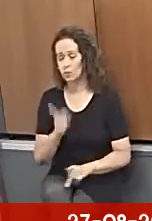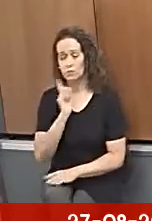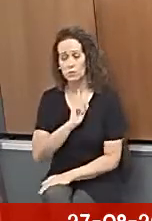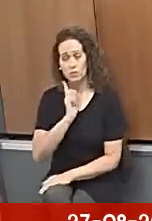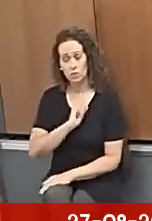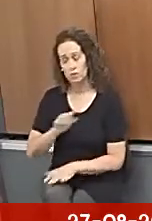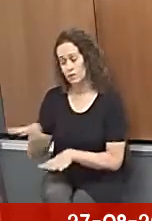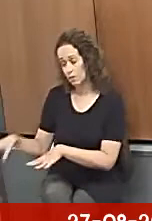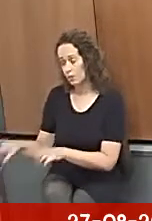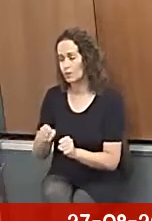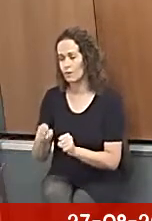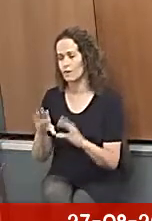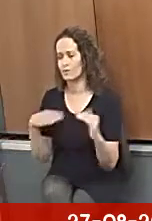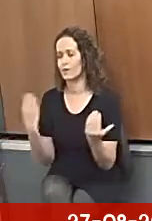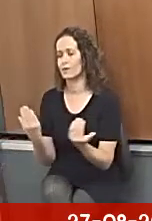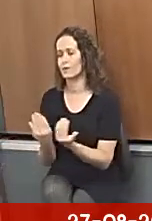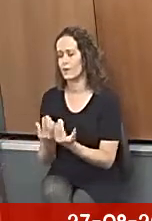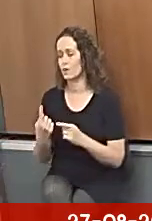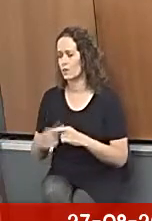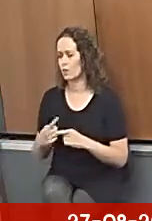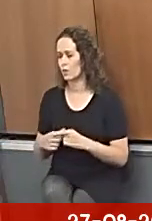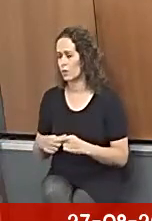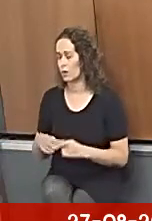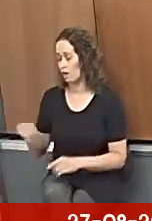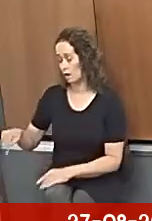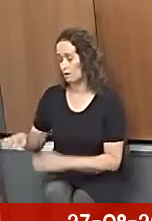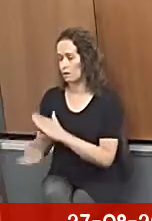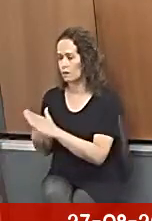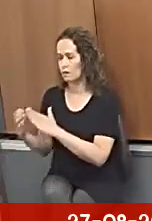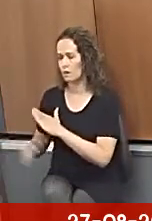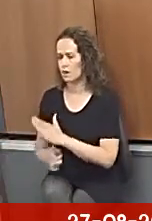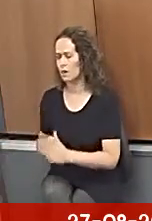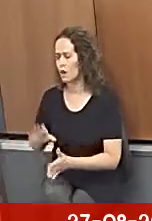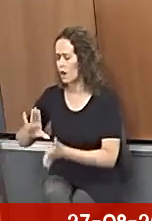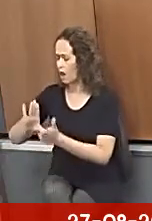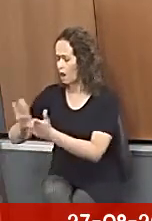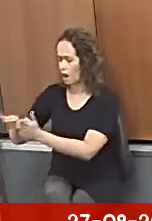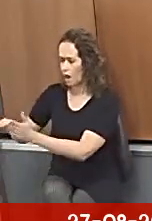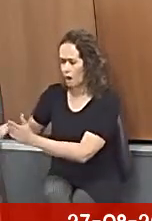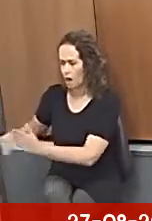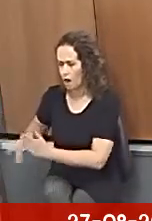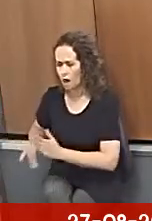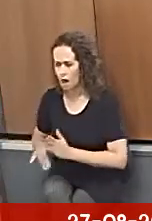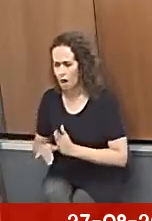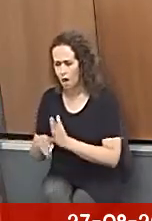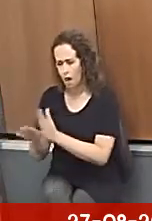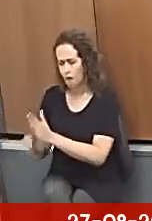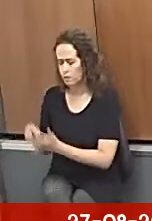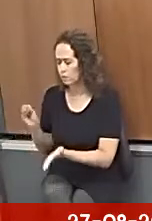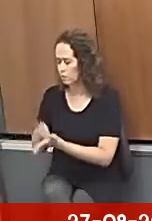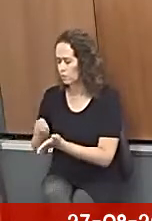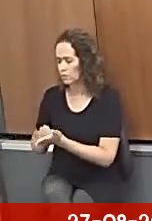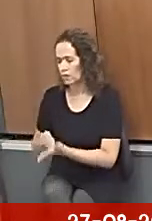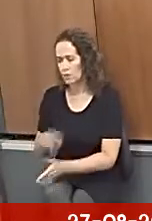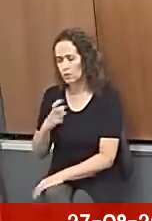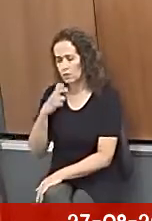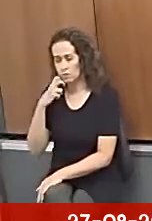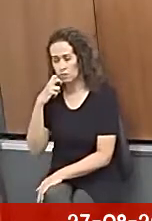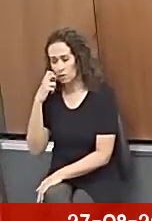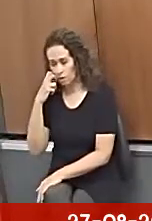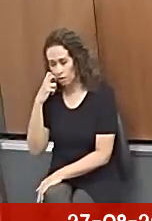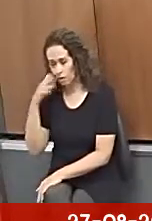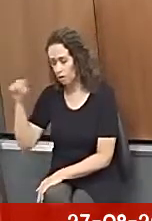tomar no mineirão de volta porque a roubalheira a bandalheira a sem vergonhice da minas arena